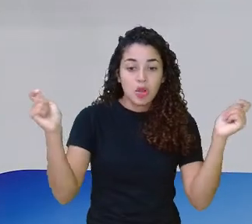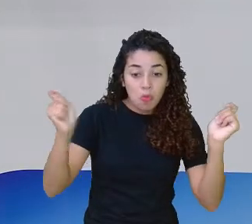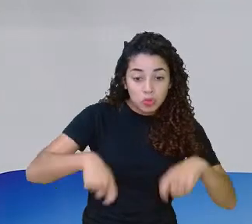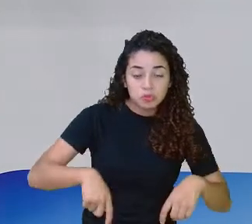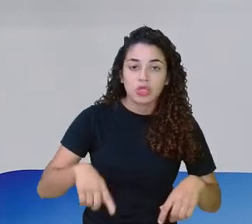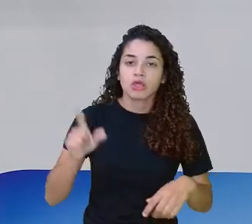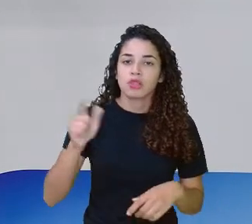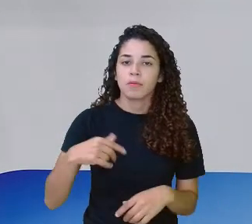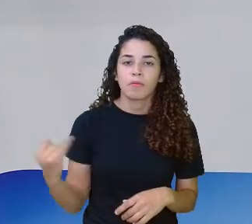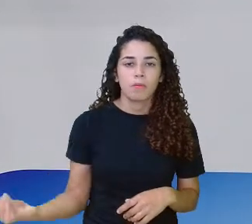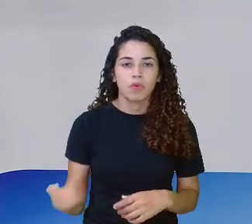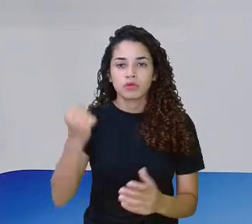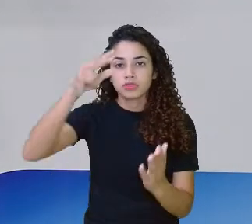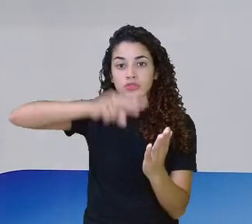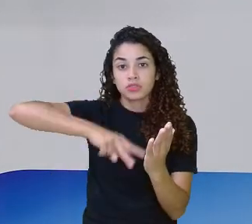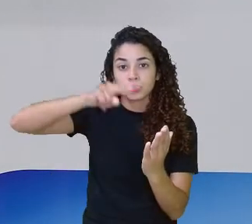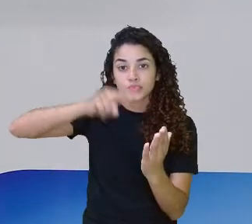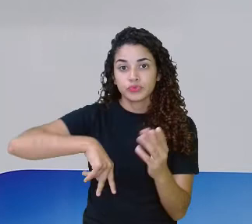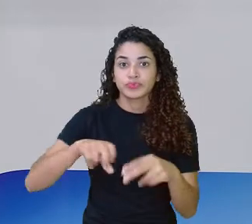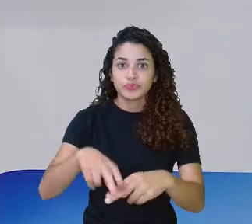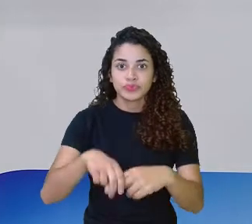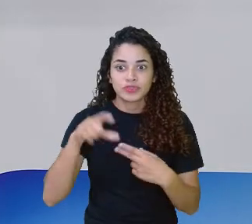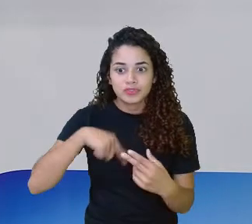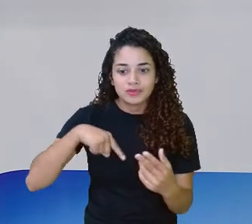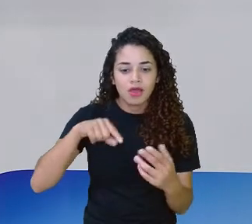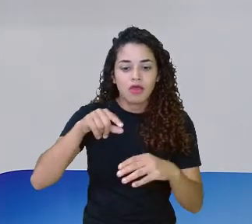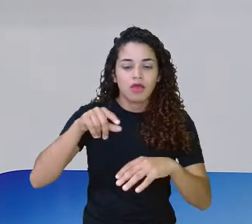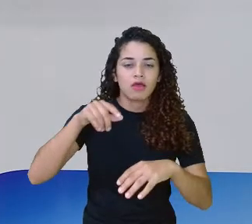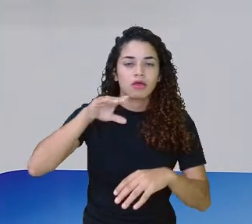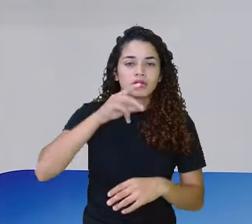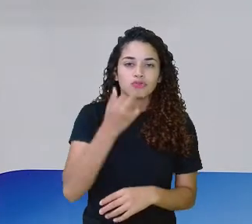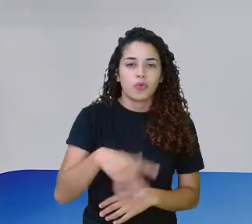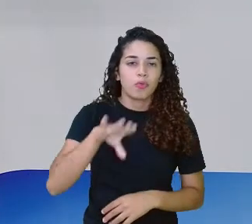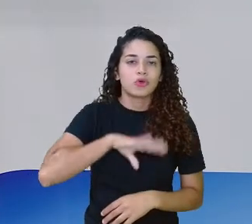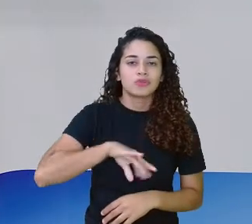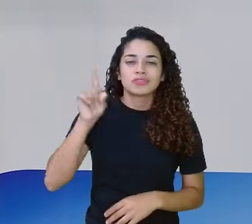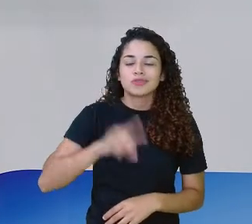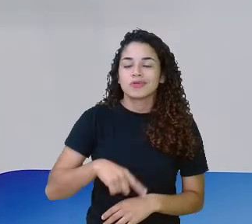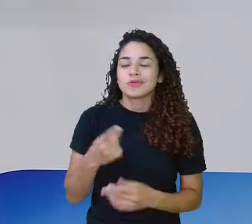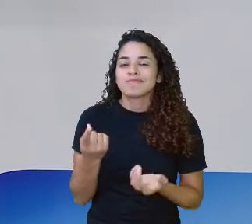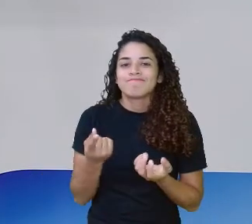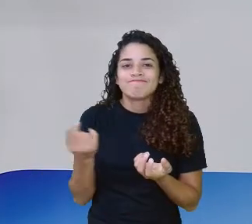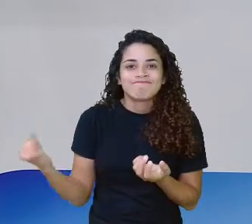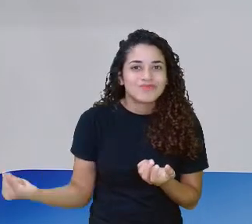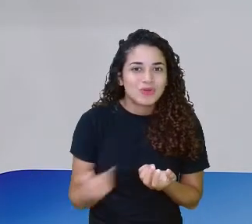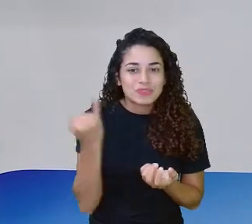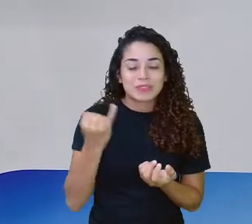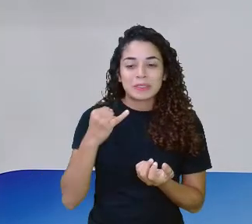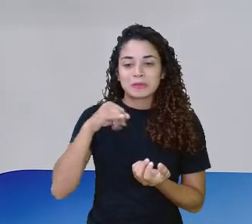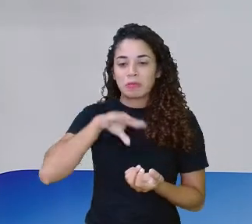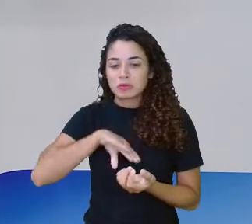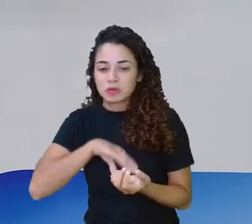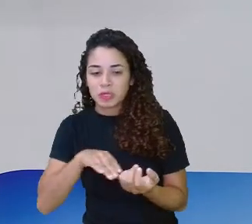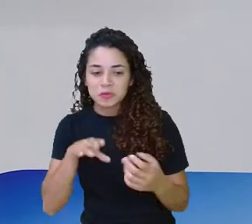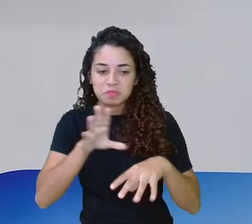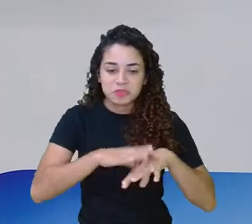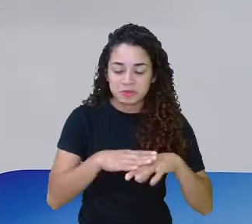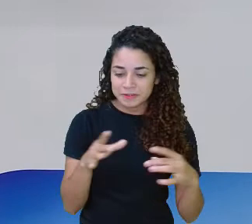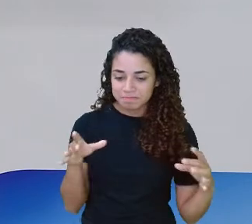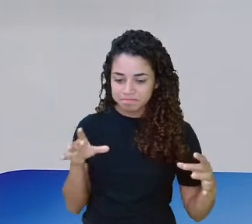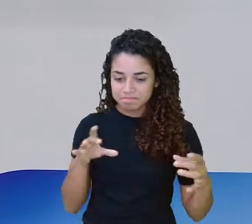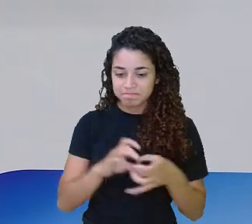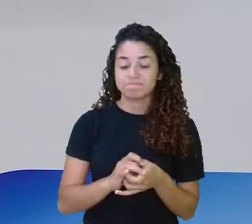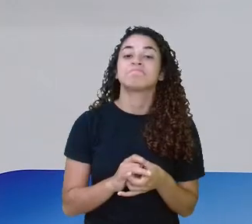a leitura. Por isso que é importante a aula de língua portuguesa. Matemática e português têm tudo a ver. Se a gente